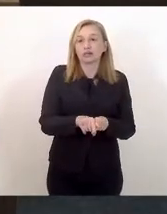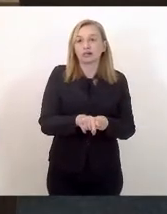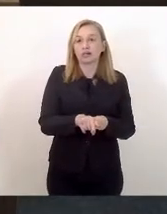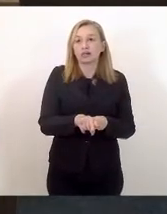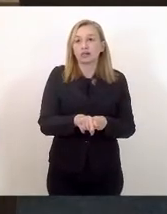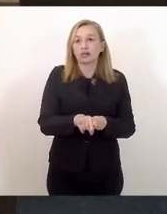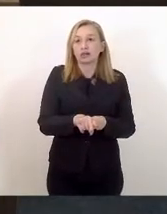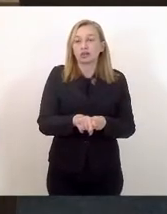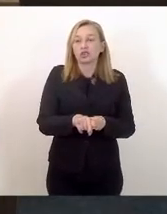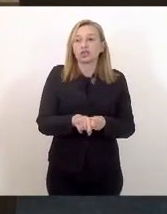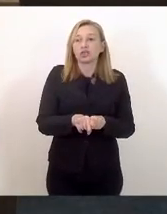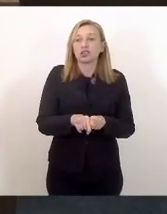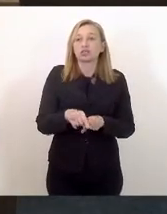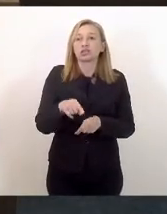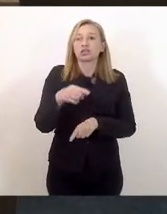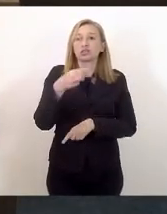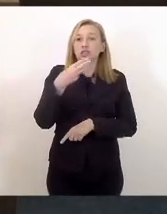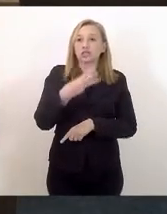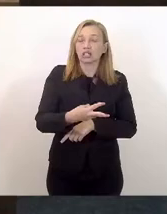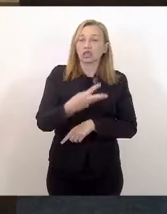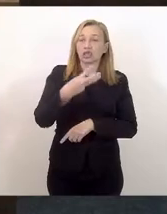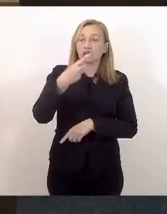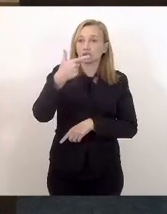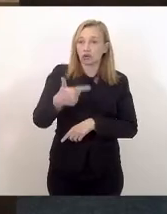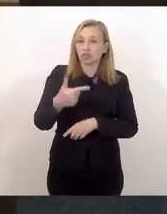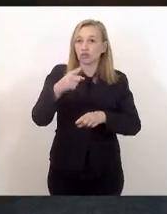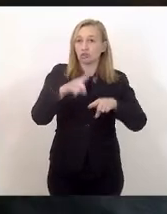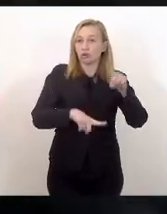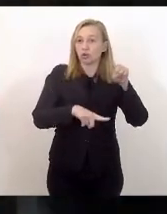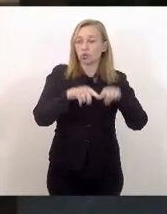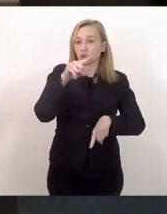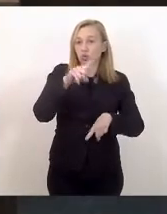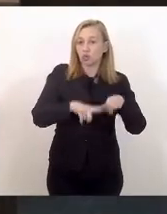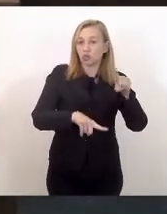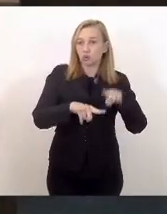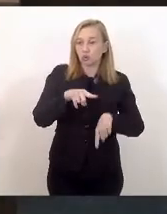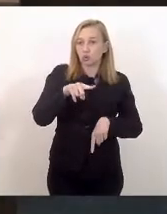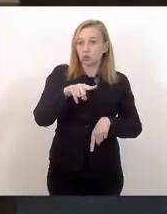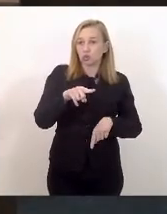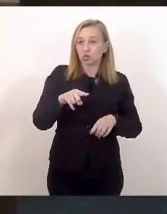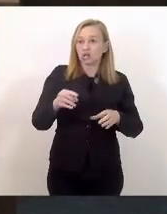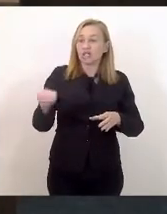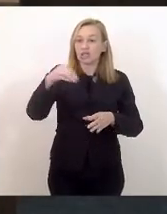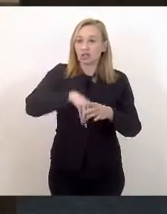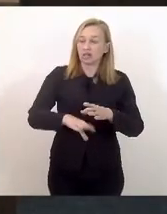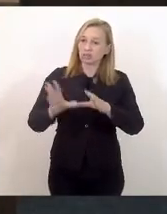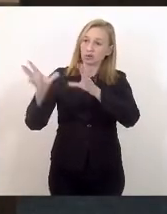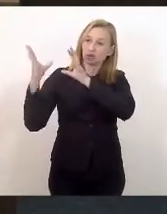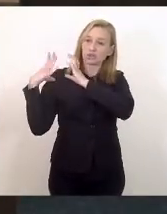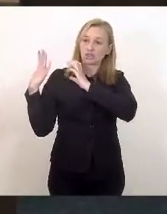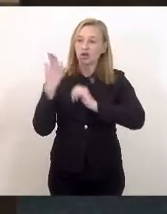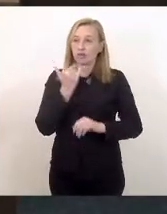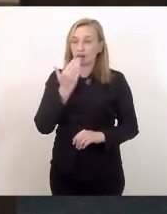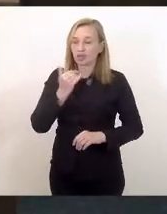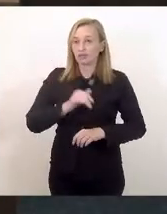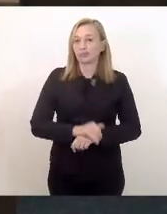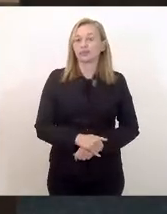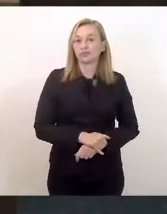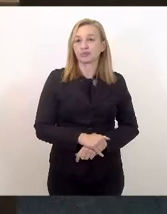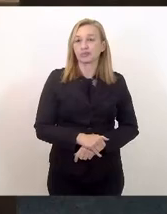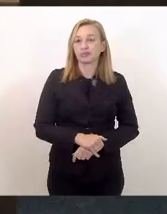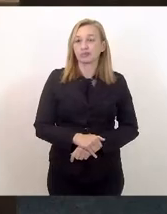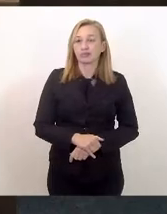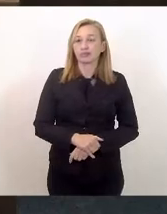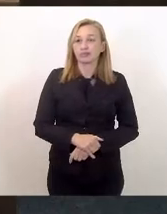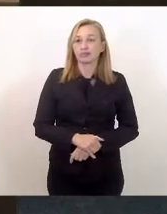aos 32 produtos que contém a cesta básica. Cesta básica, senhor